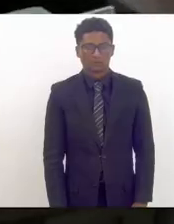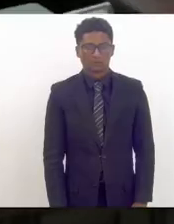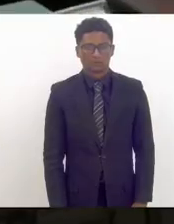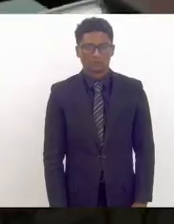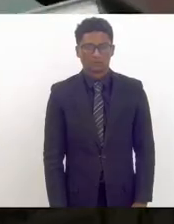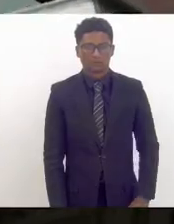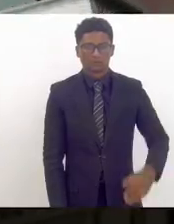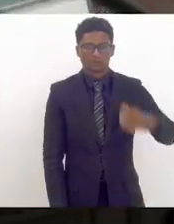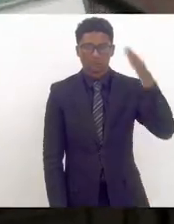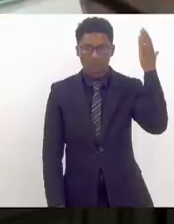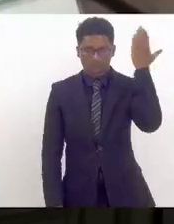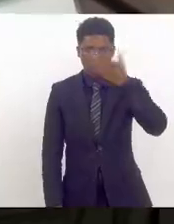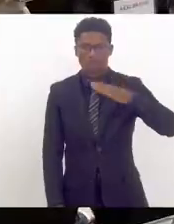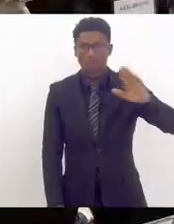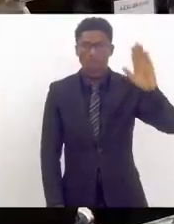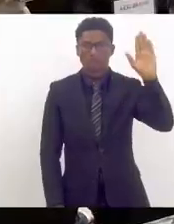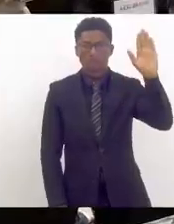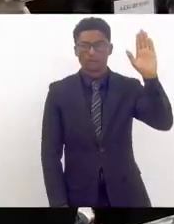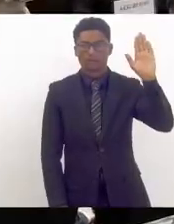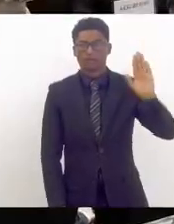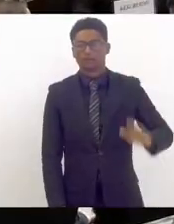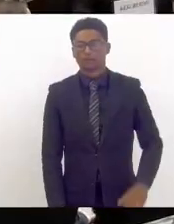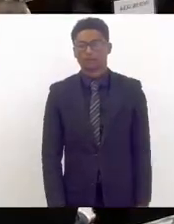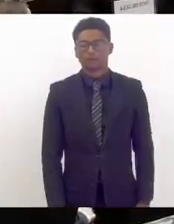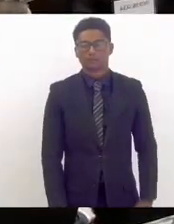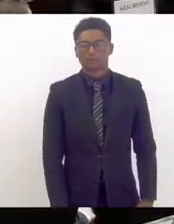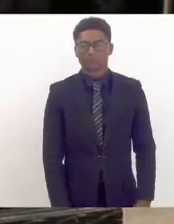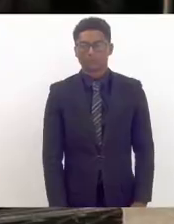Assim eu prometo.